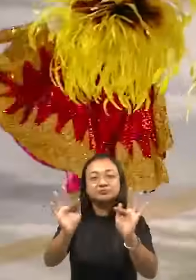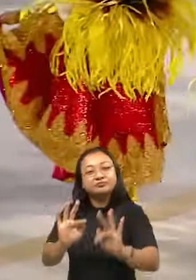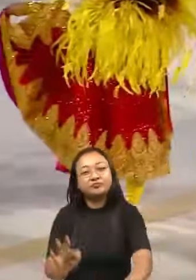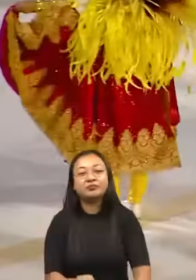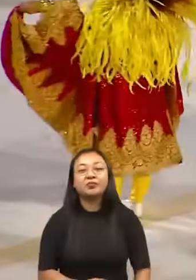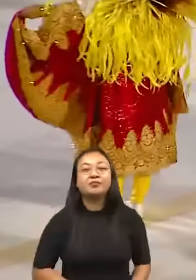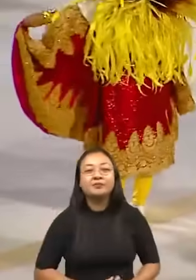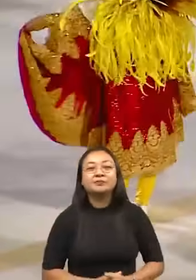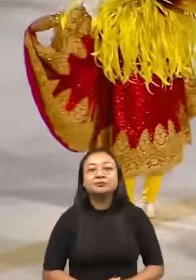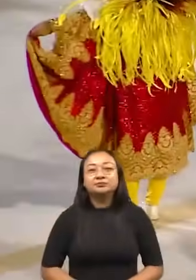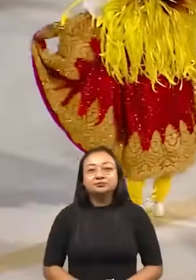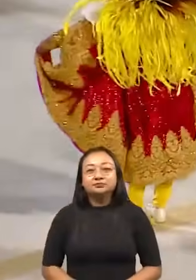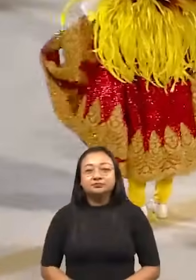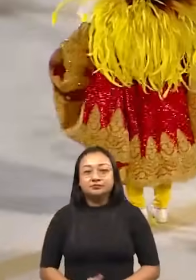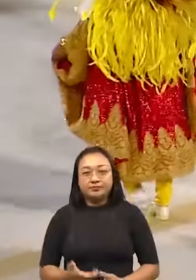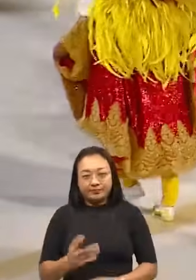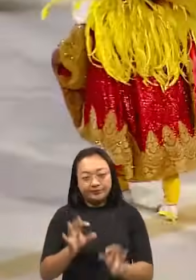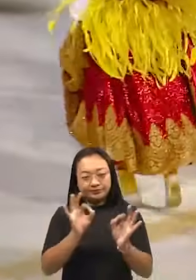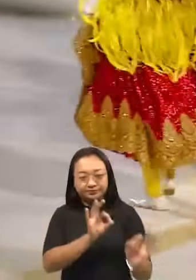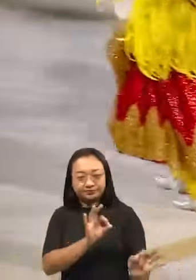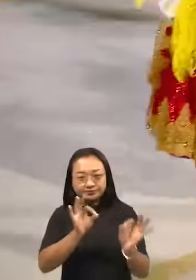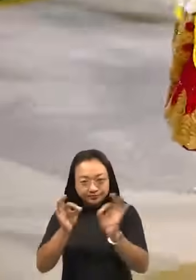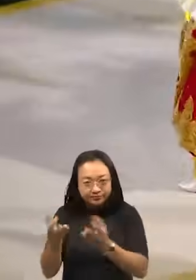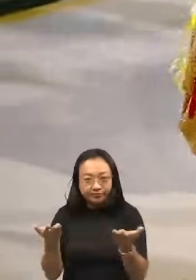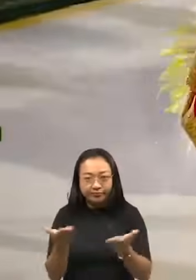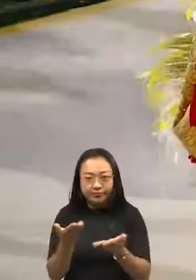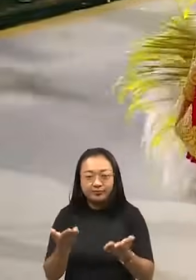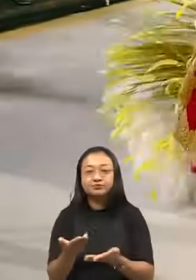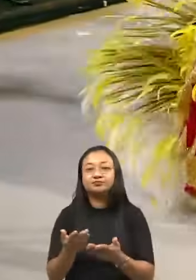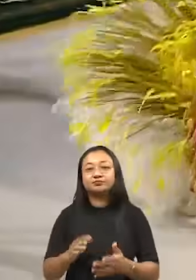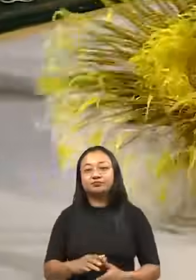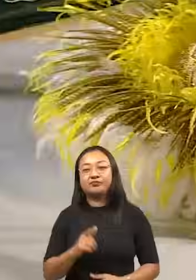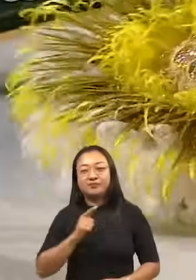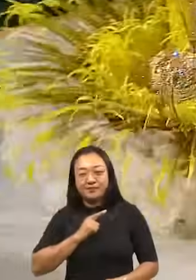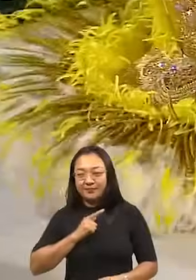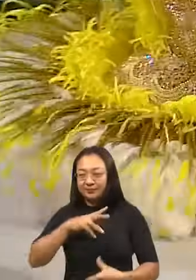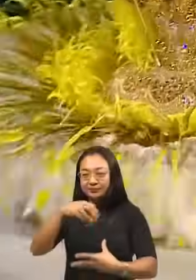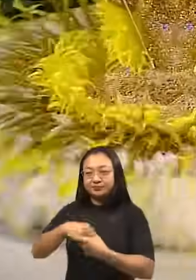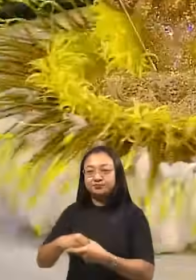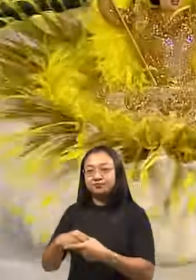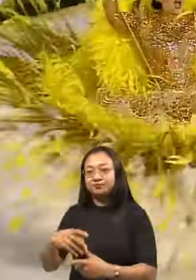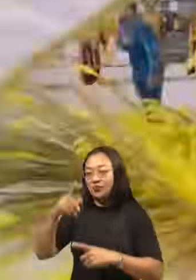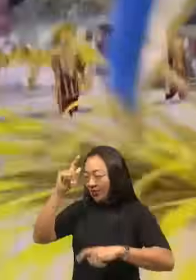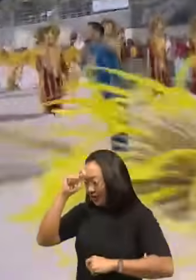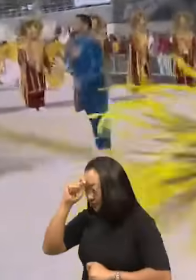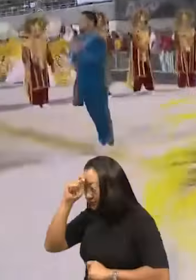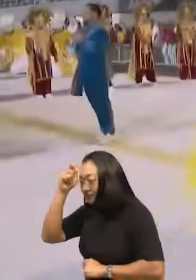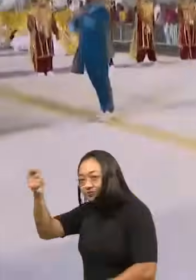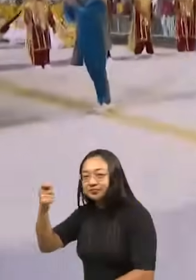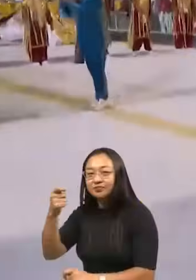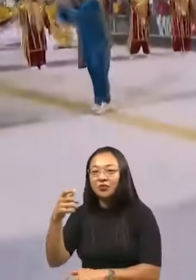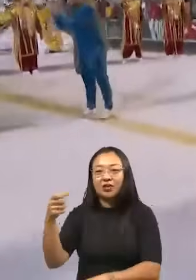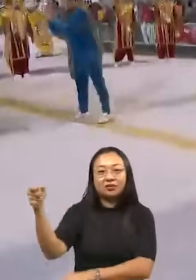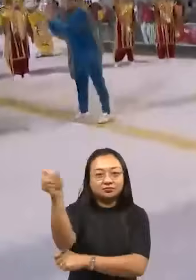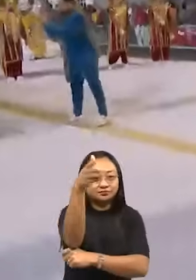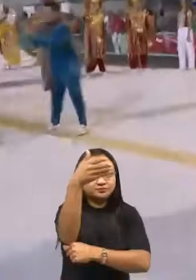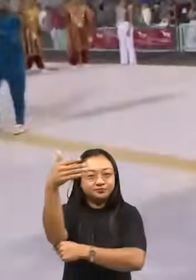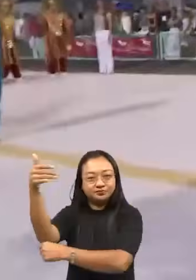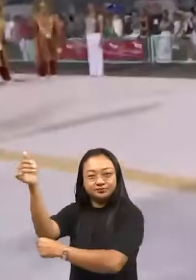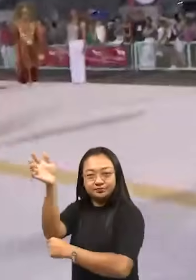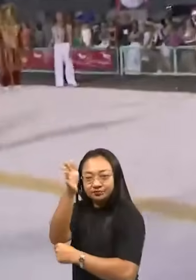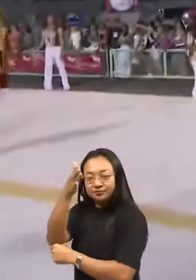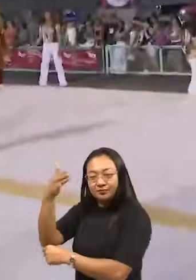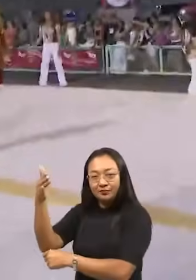Se acompanha então a apresentação do primeiro casal de mestre Sala e Porta Bandeira. Eles vêm representando aí o Rei Salomão e a Divina Sabedoria.